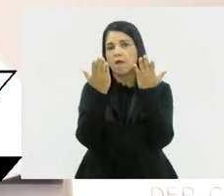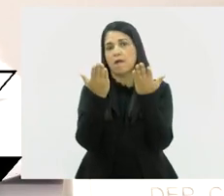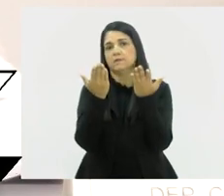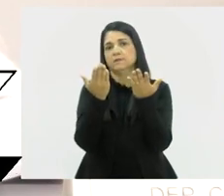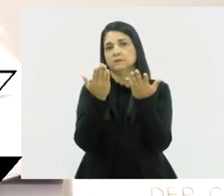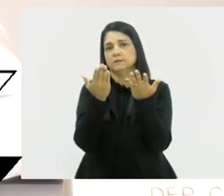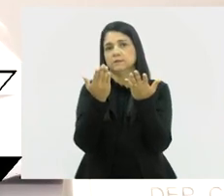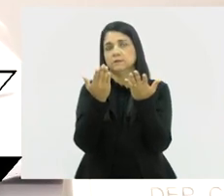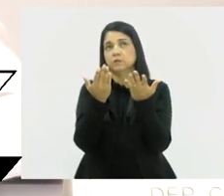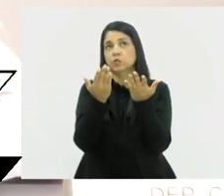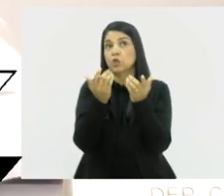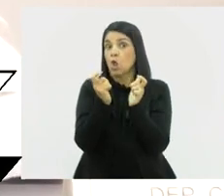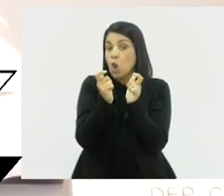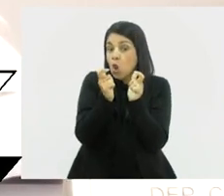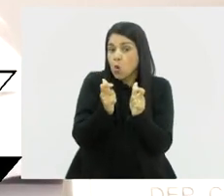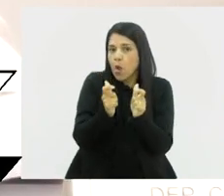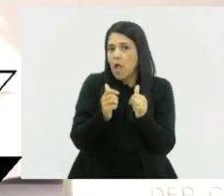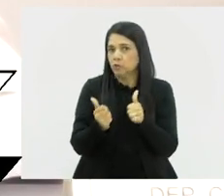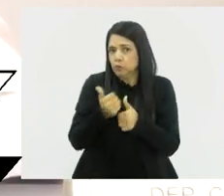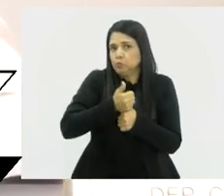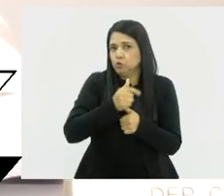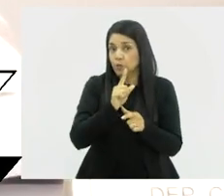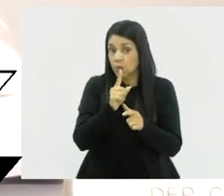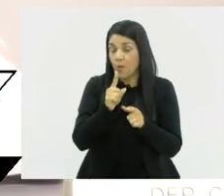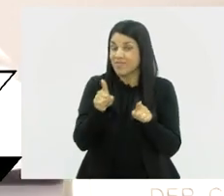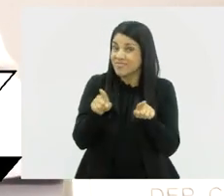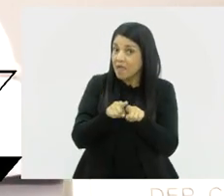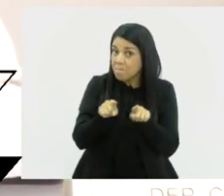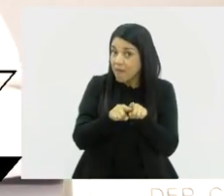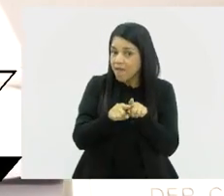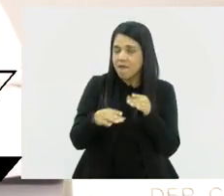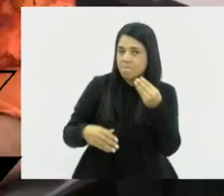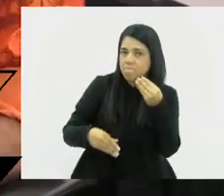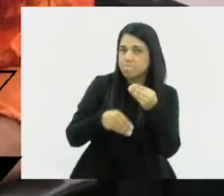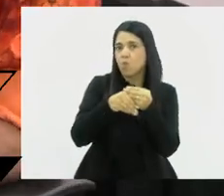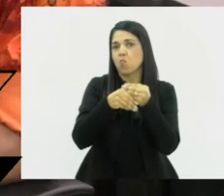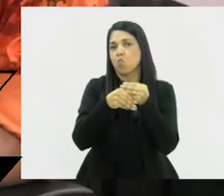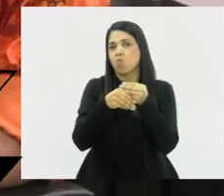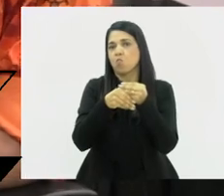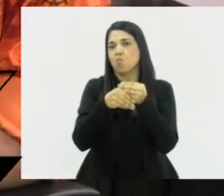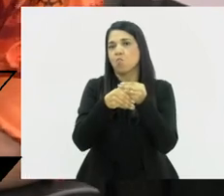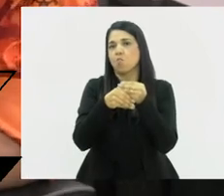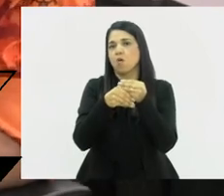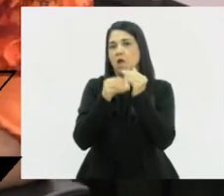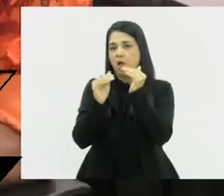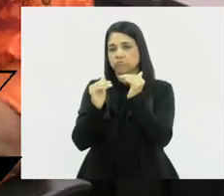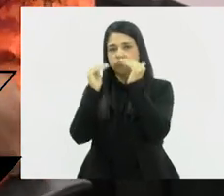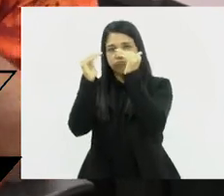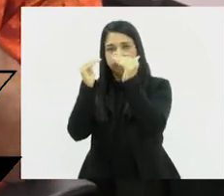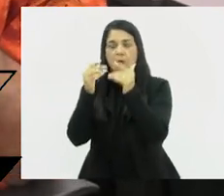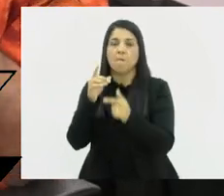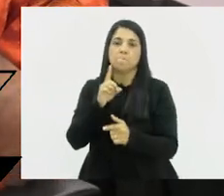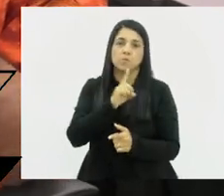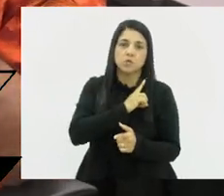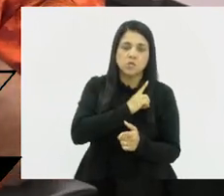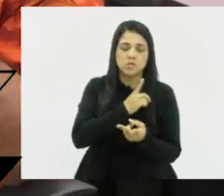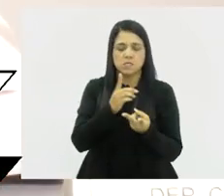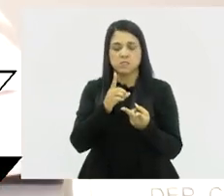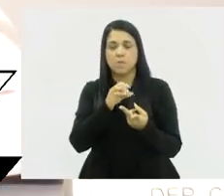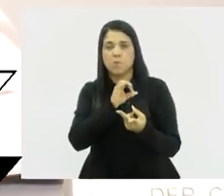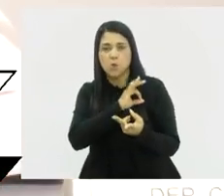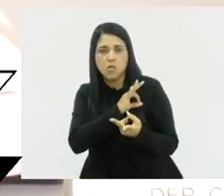dizer no lugar de, também, em relação às outras autoridades que a lei menciona